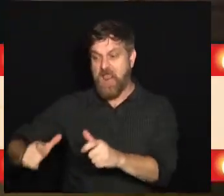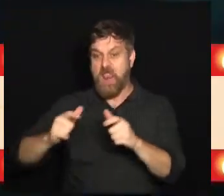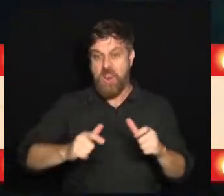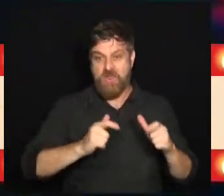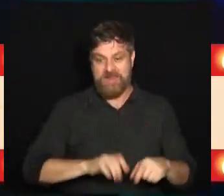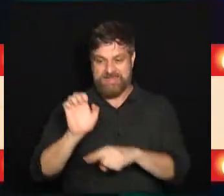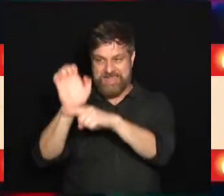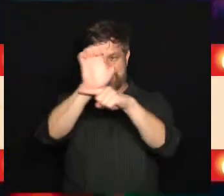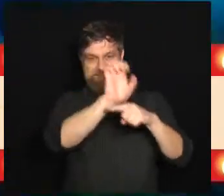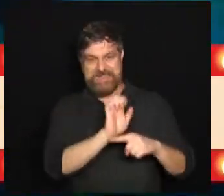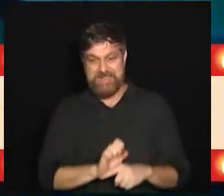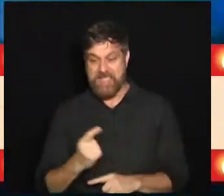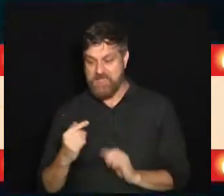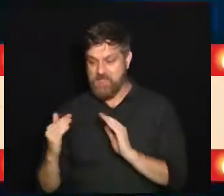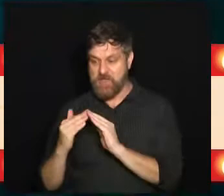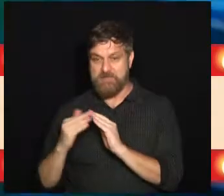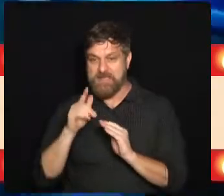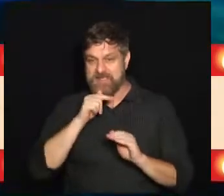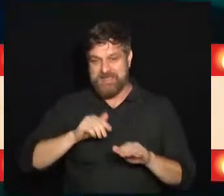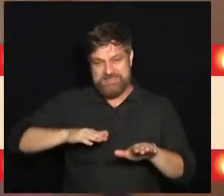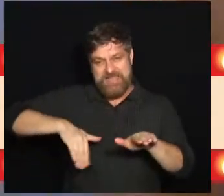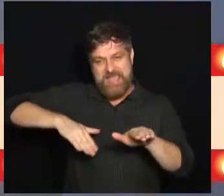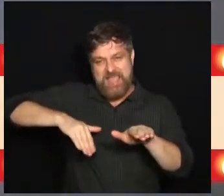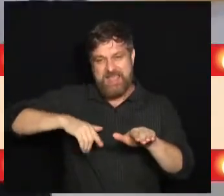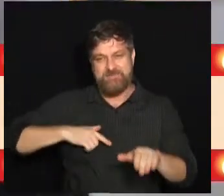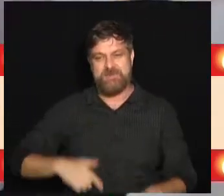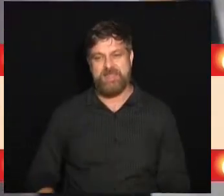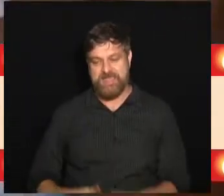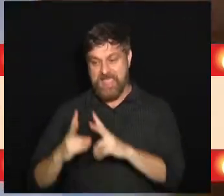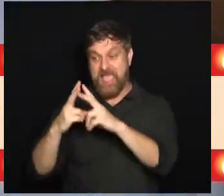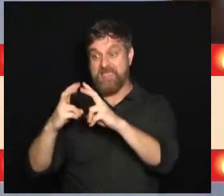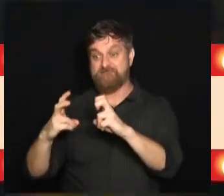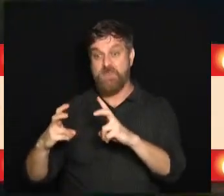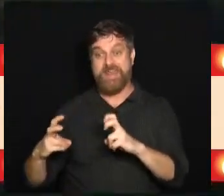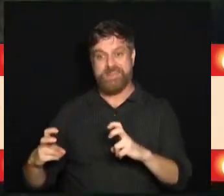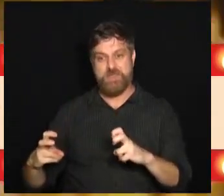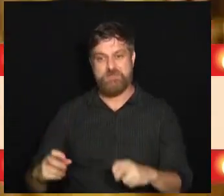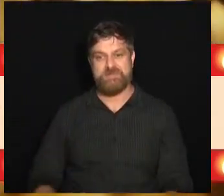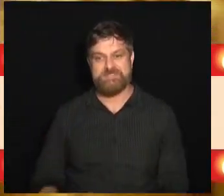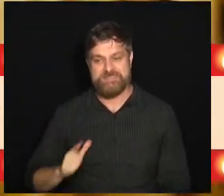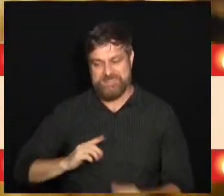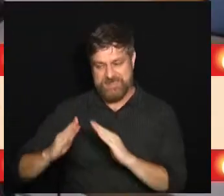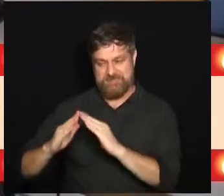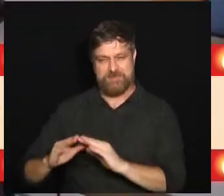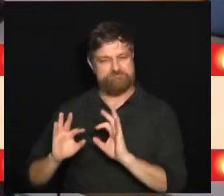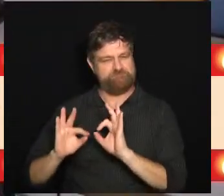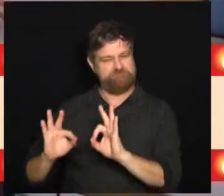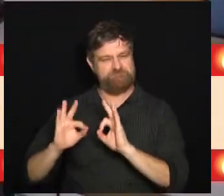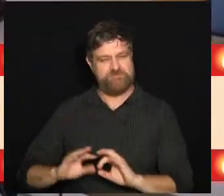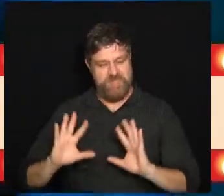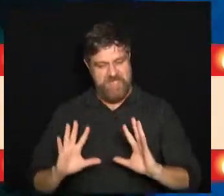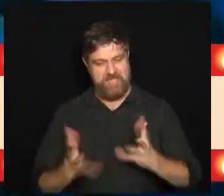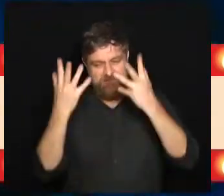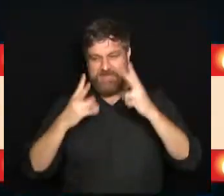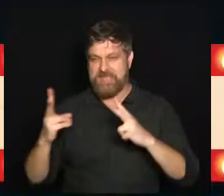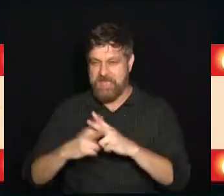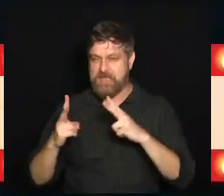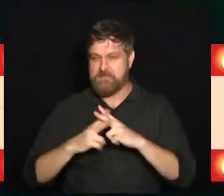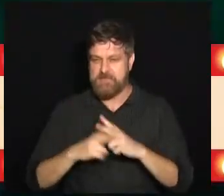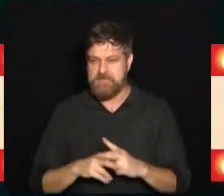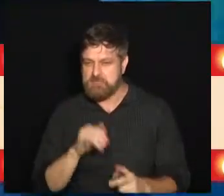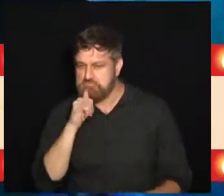Brasil em uma casa da praia paradisíaca na cidade de Florianópolis. Numa jornada cheia de festas, brigas,